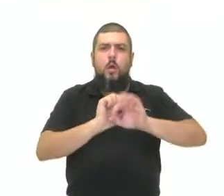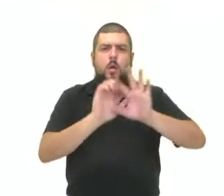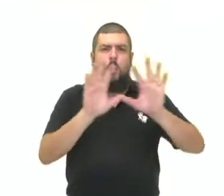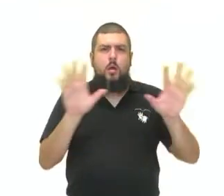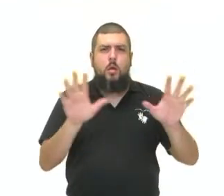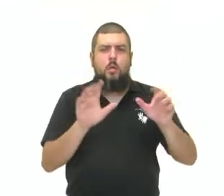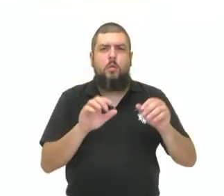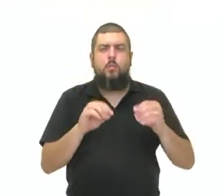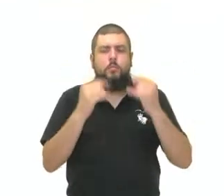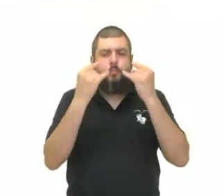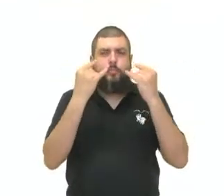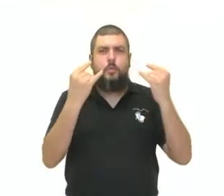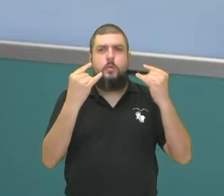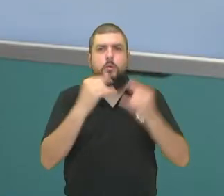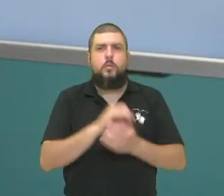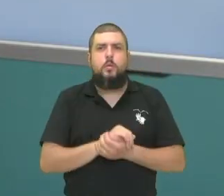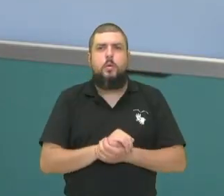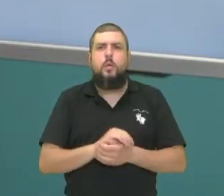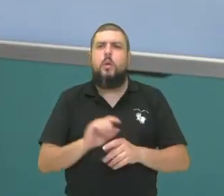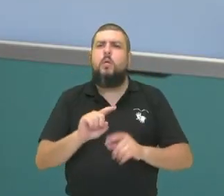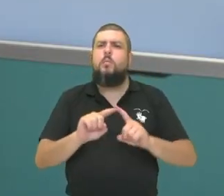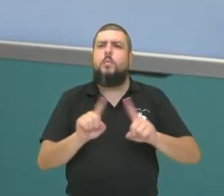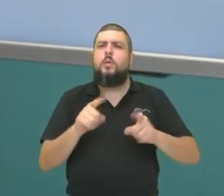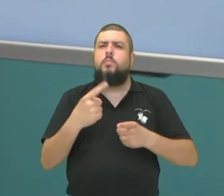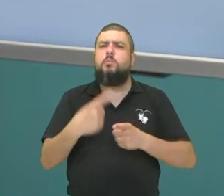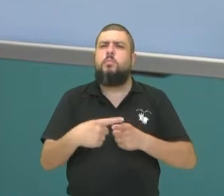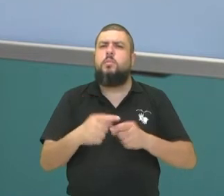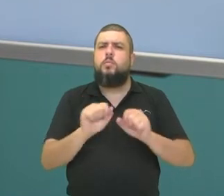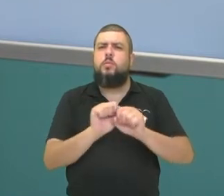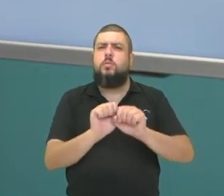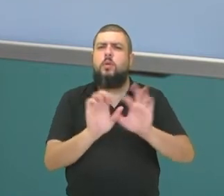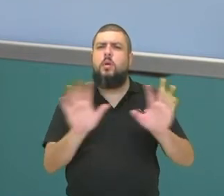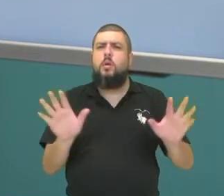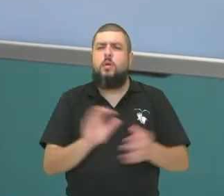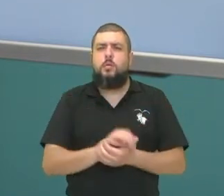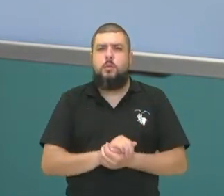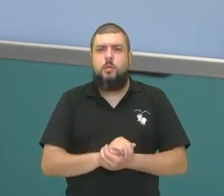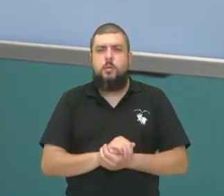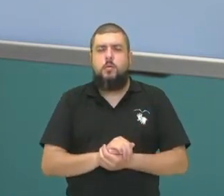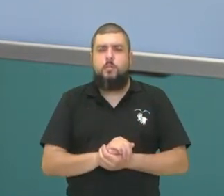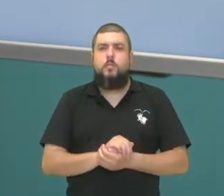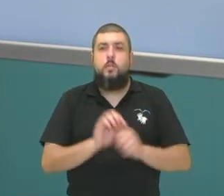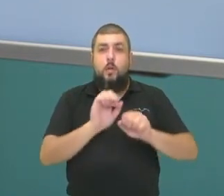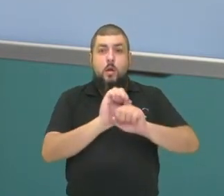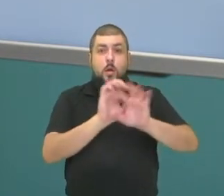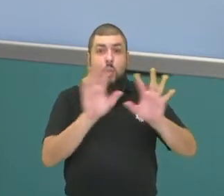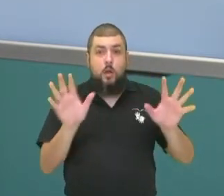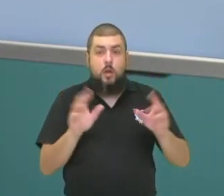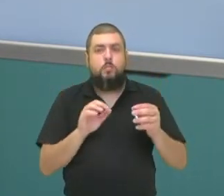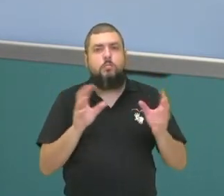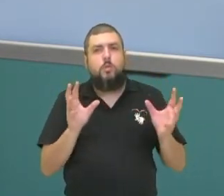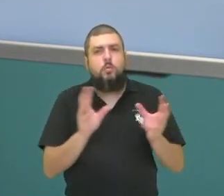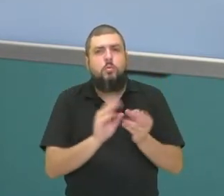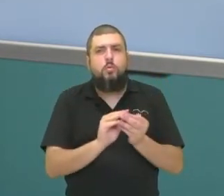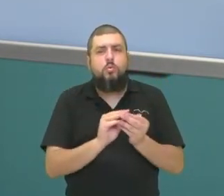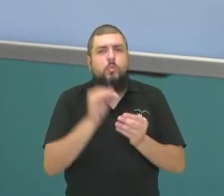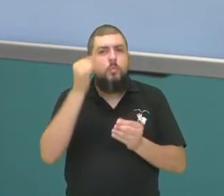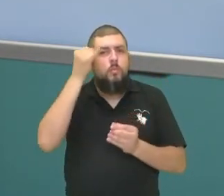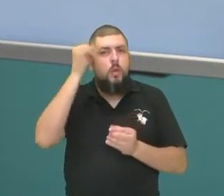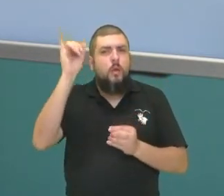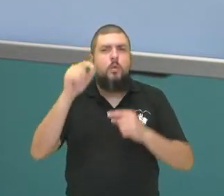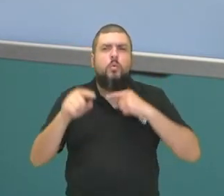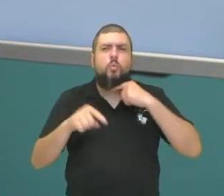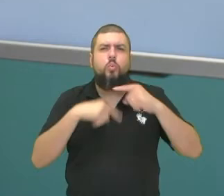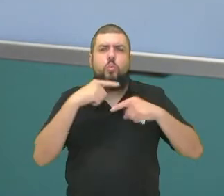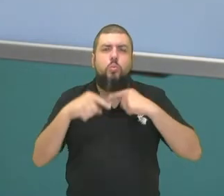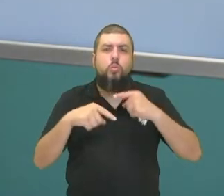que com o objetivo de ser bastante clara? Porque uma forma clara, uma forma objetiva, não vai gerar dúvidas, e sim a